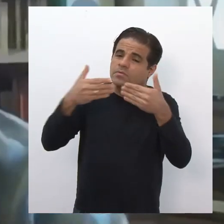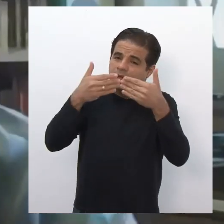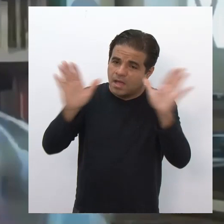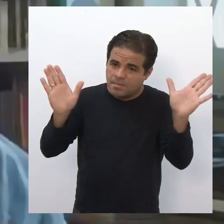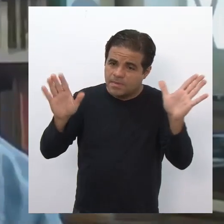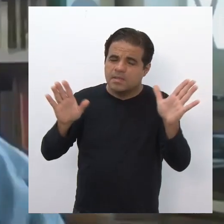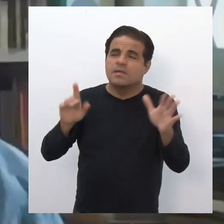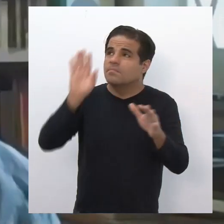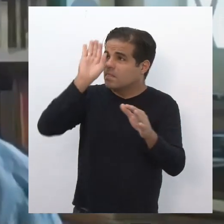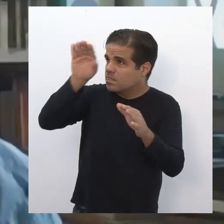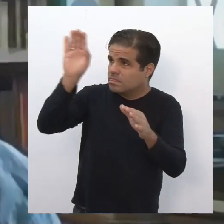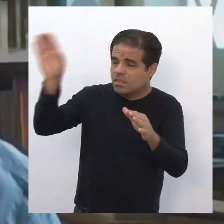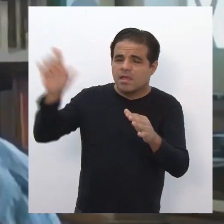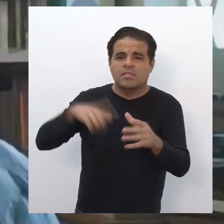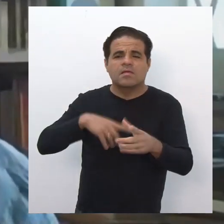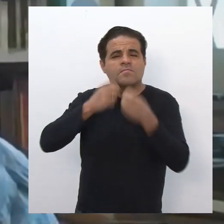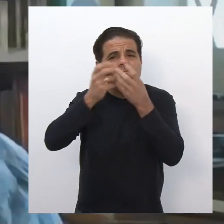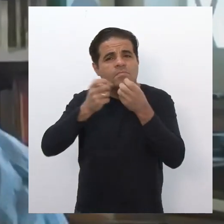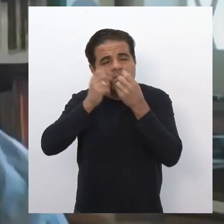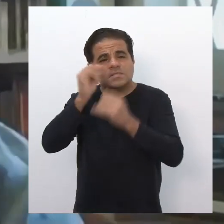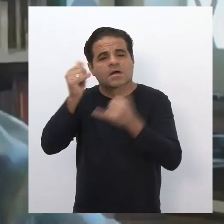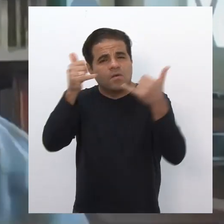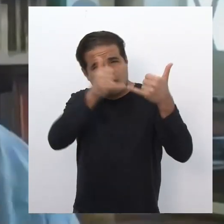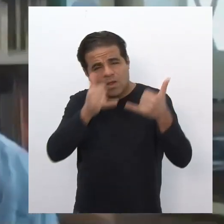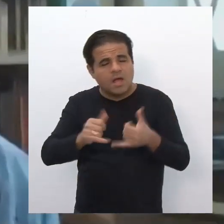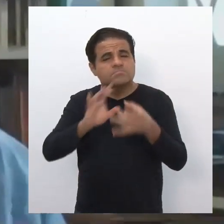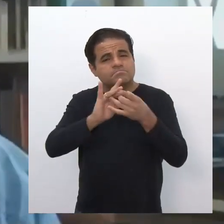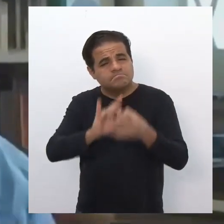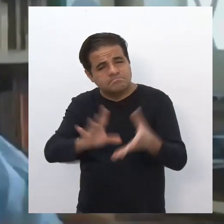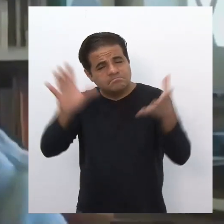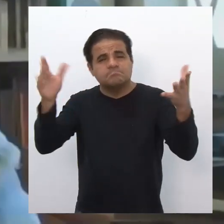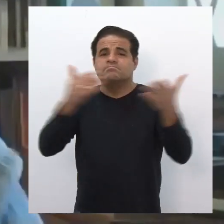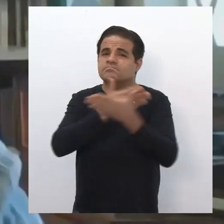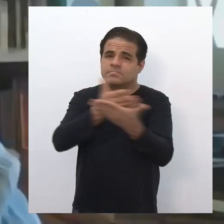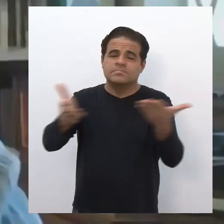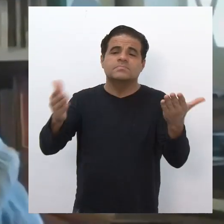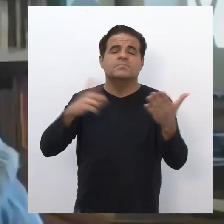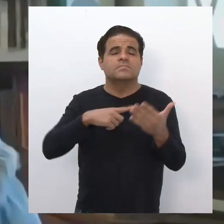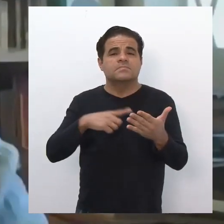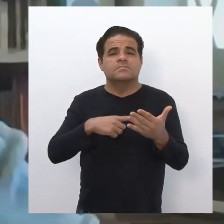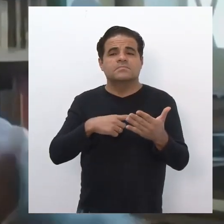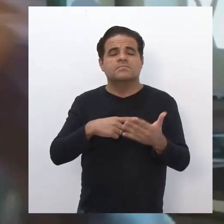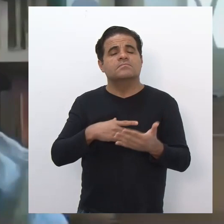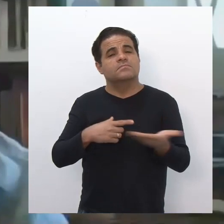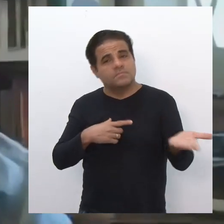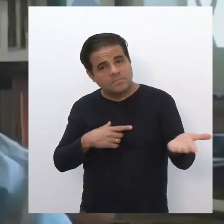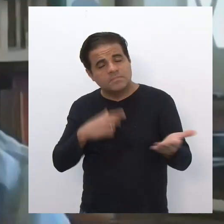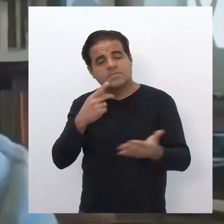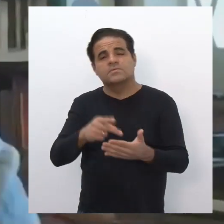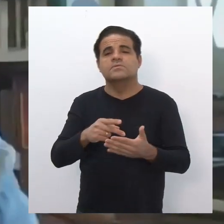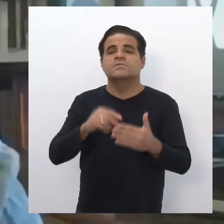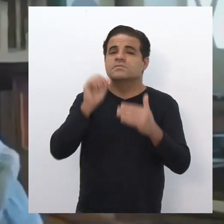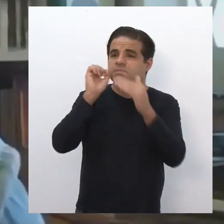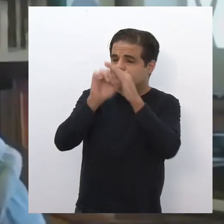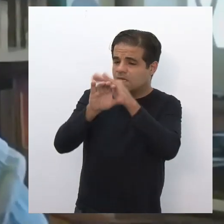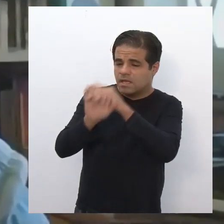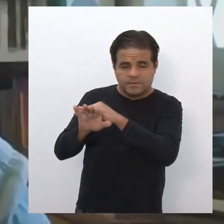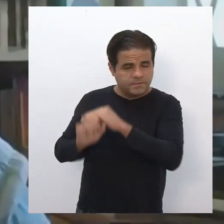estão cheias de programação online à disposição de vocês, né? Estão com seus